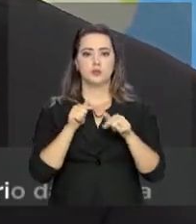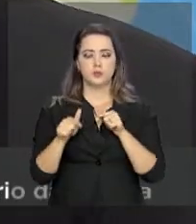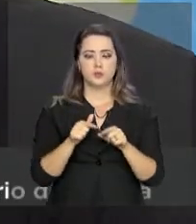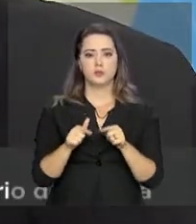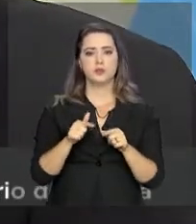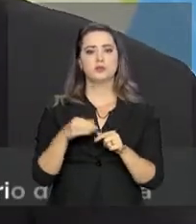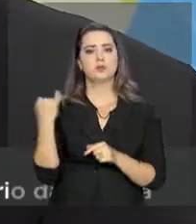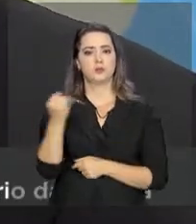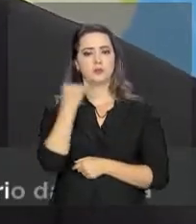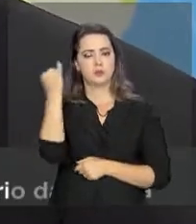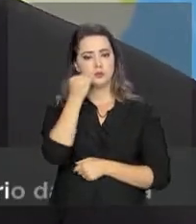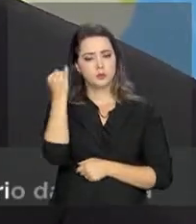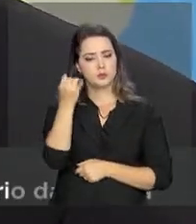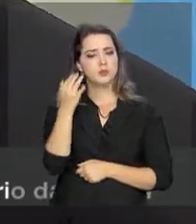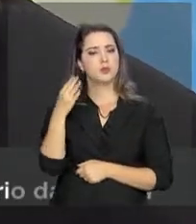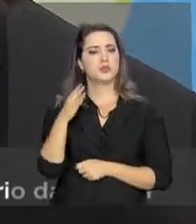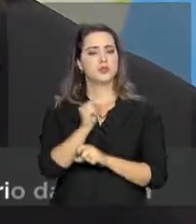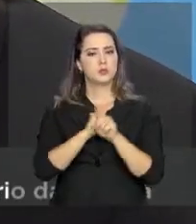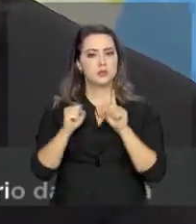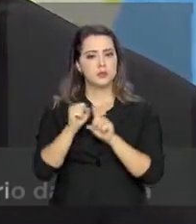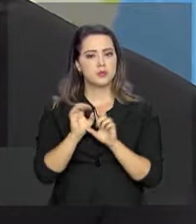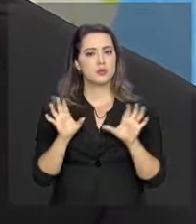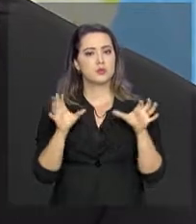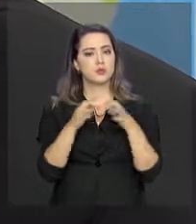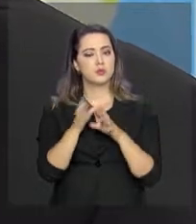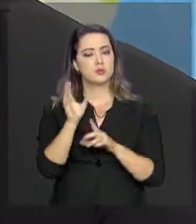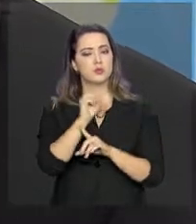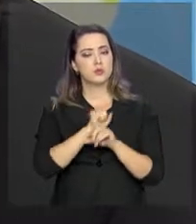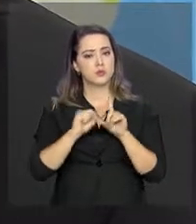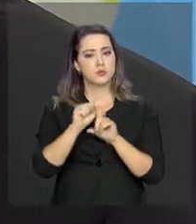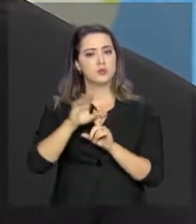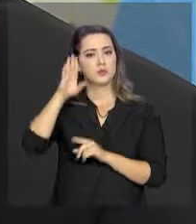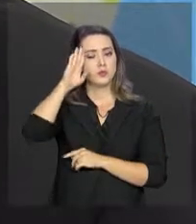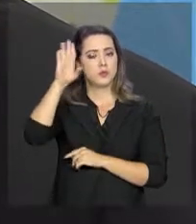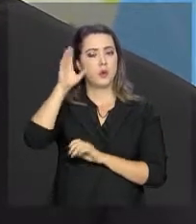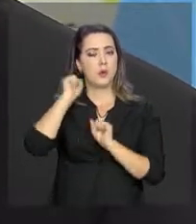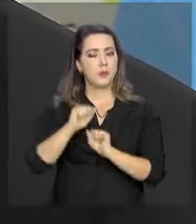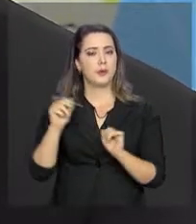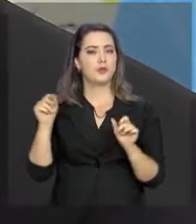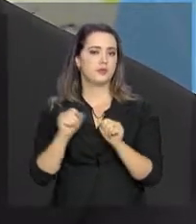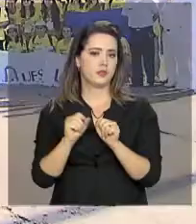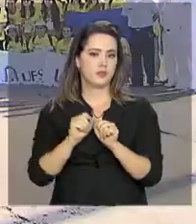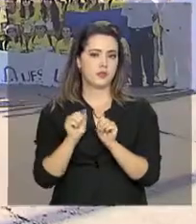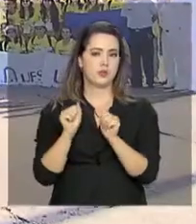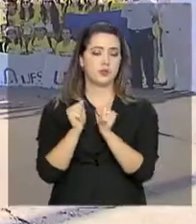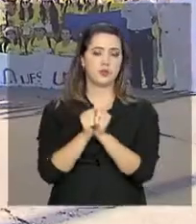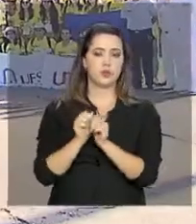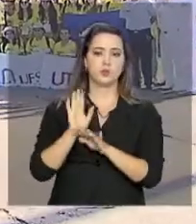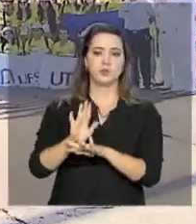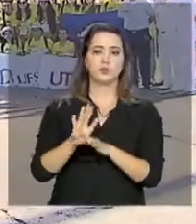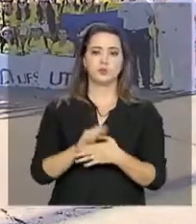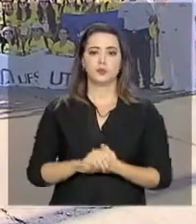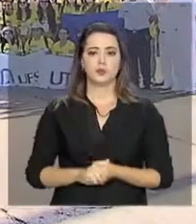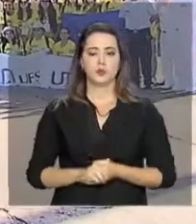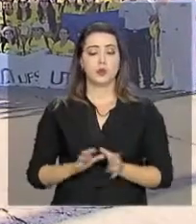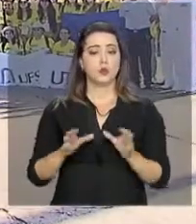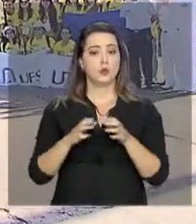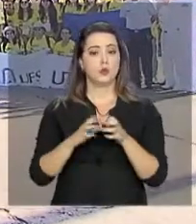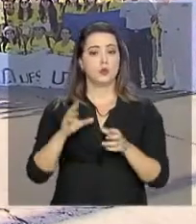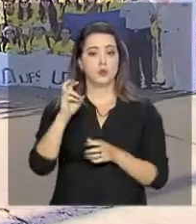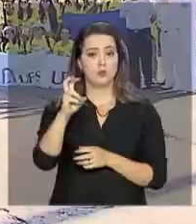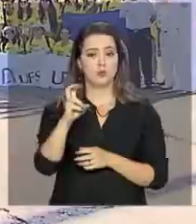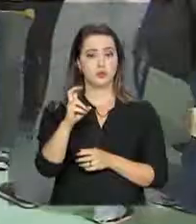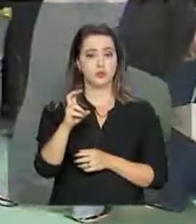esse trabalho de grande alcance social que as Forças Armadas podem realizar e podem ajudar. Na ala 5 da base aérea de